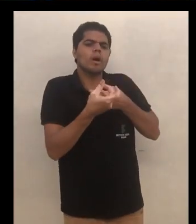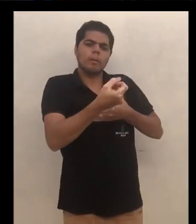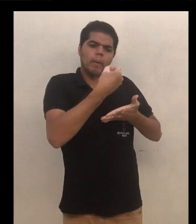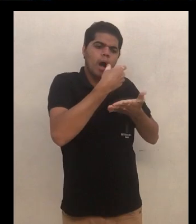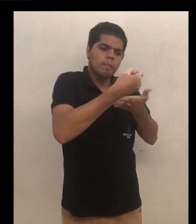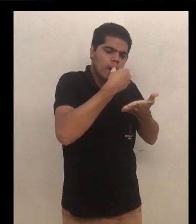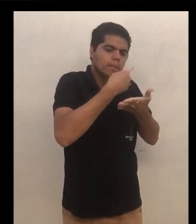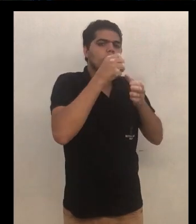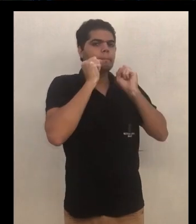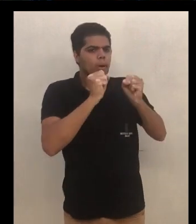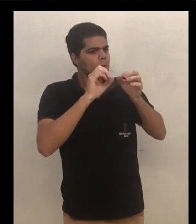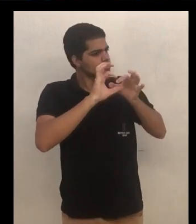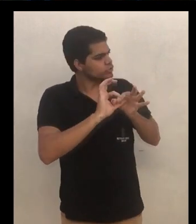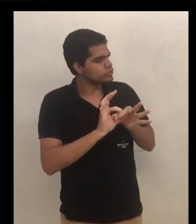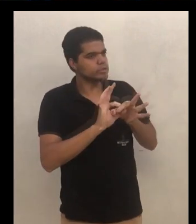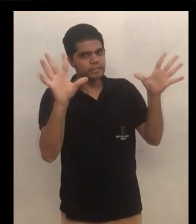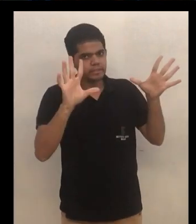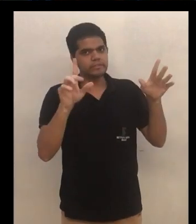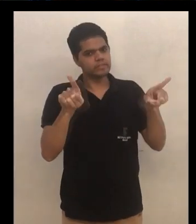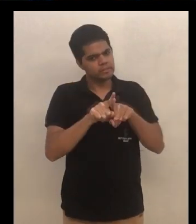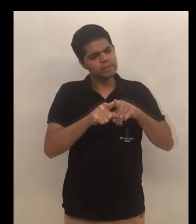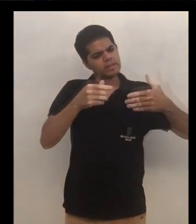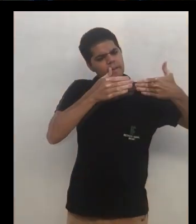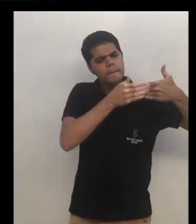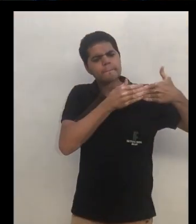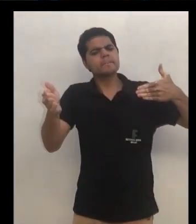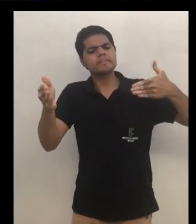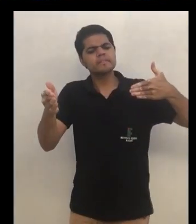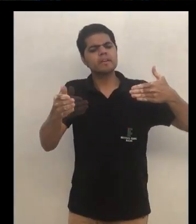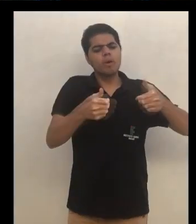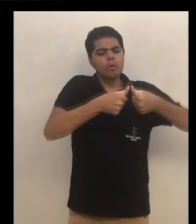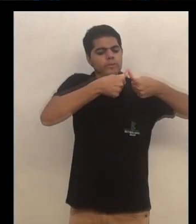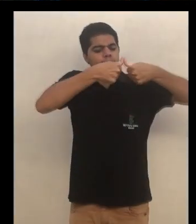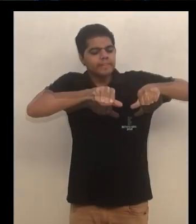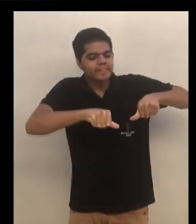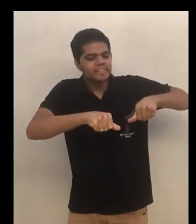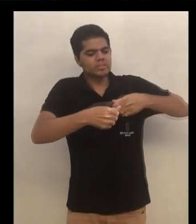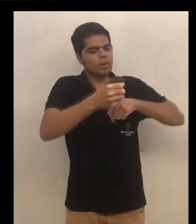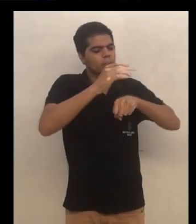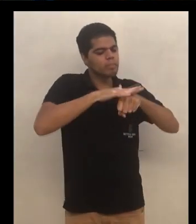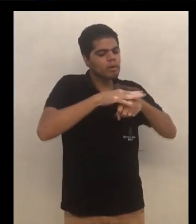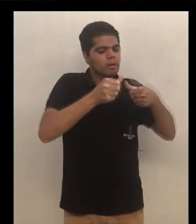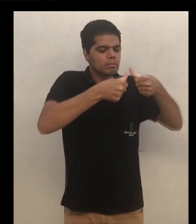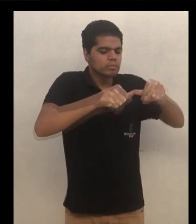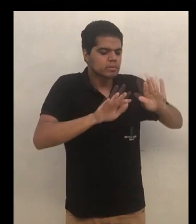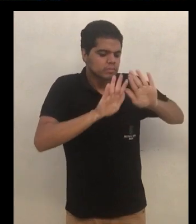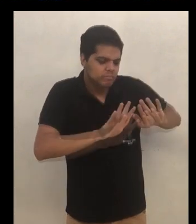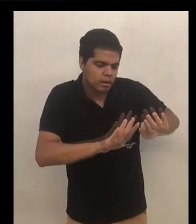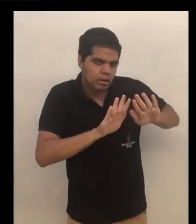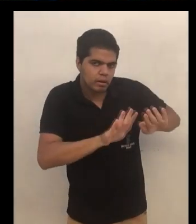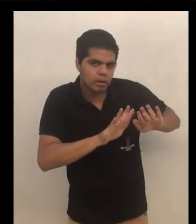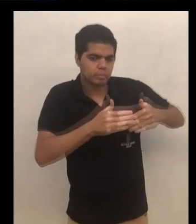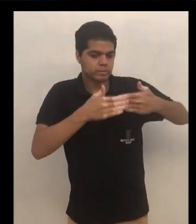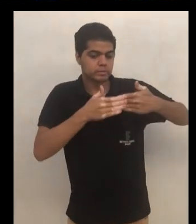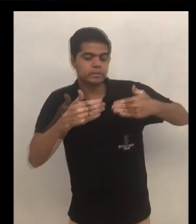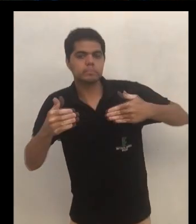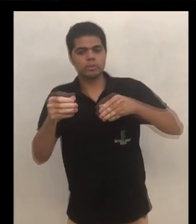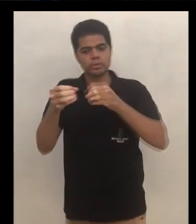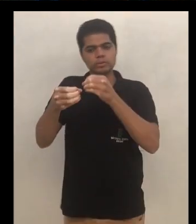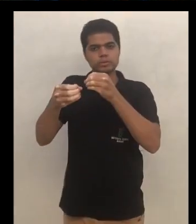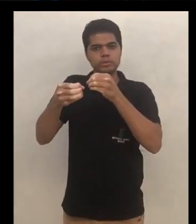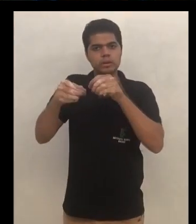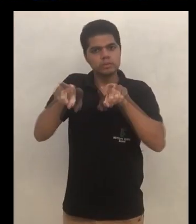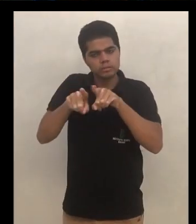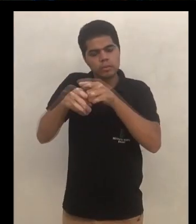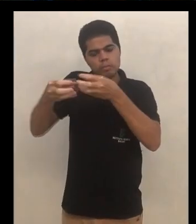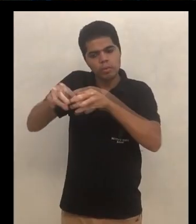têm que olhar o período de carência desse animal para poder voltar a produzir para o mercado